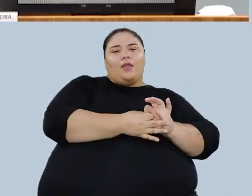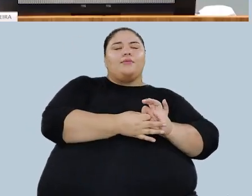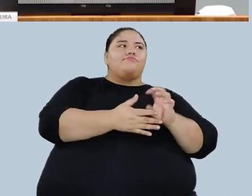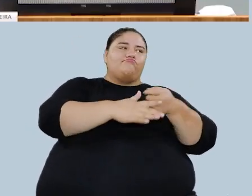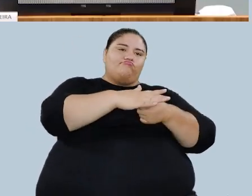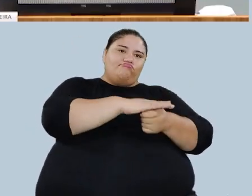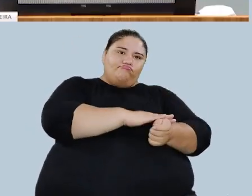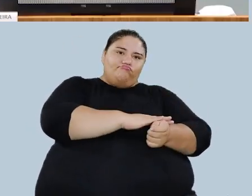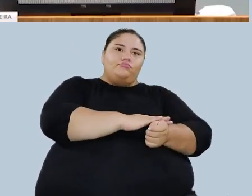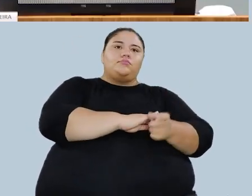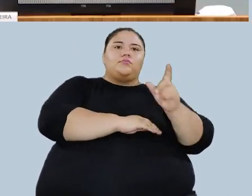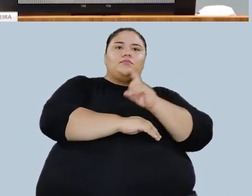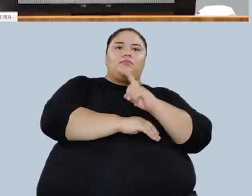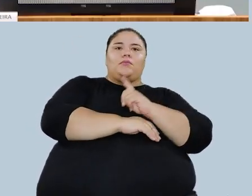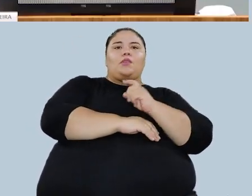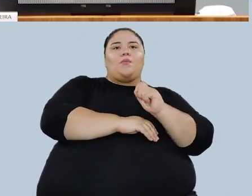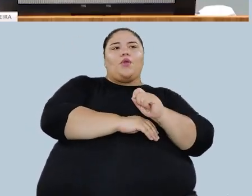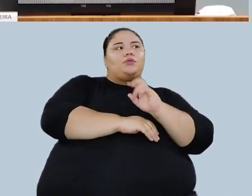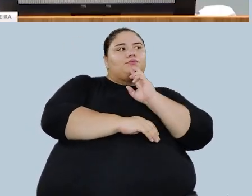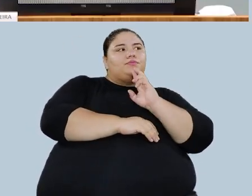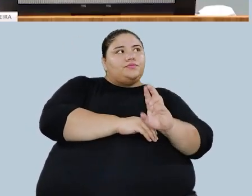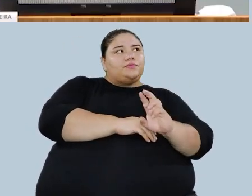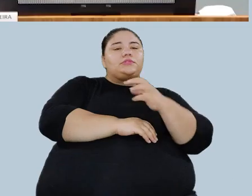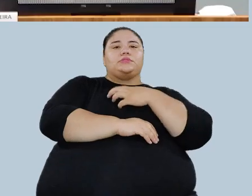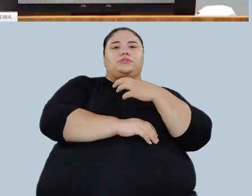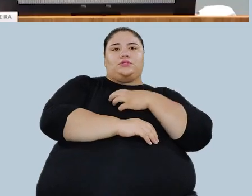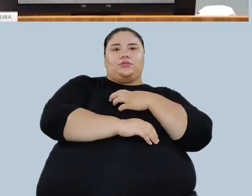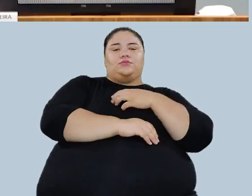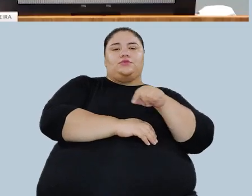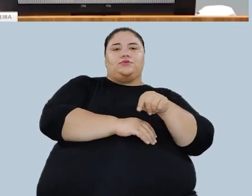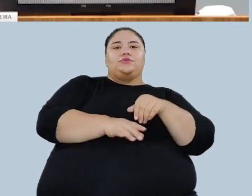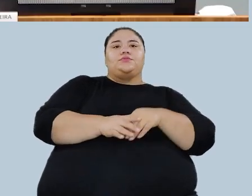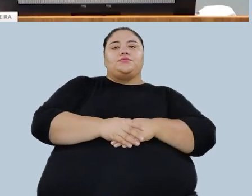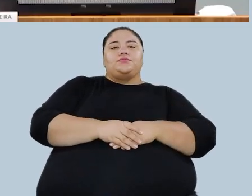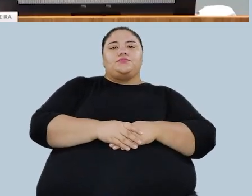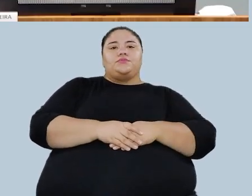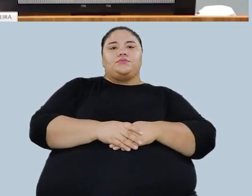a fundos de investimento que podem trazer aí repercussões nesses termos, né?